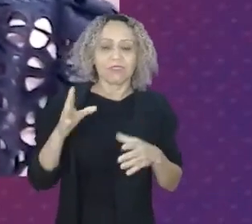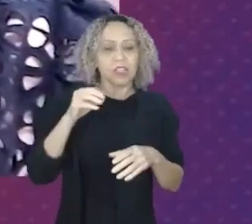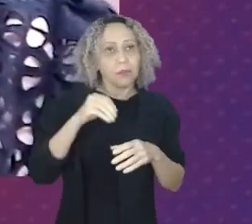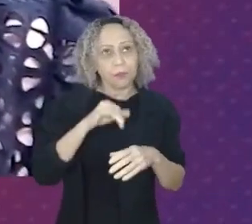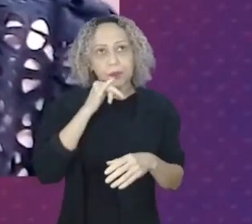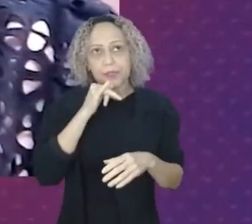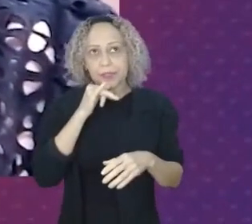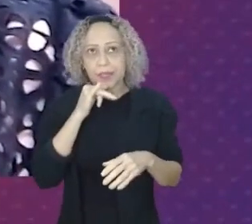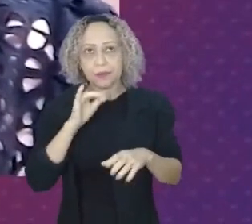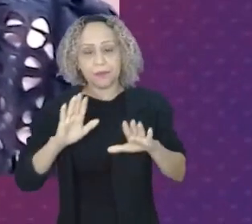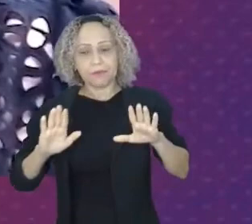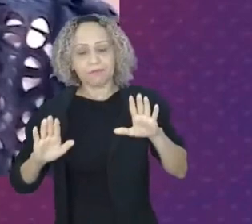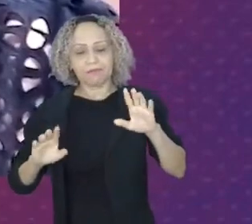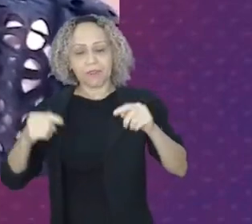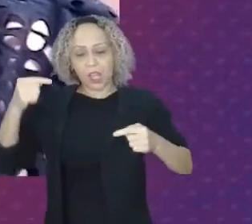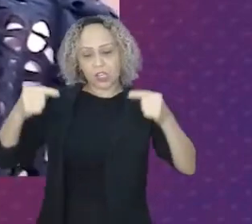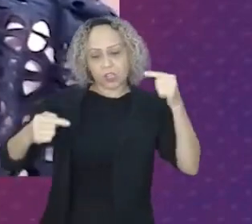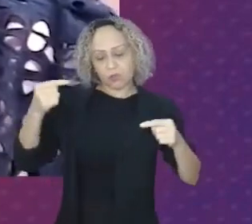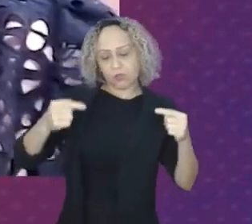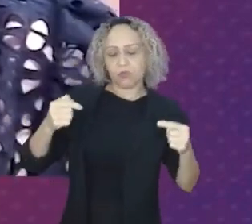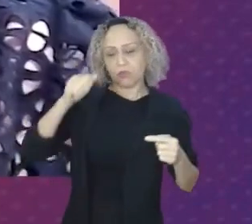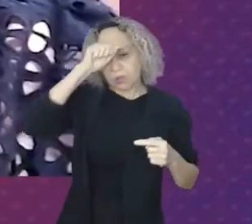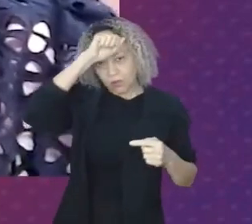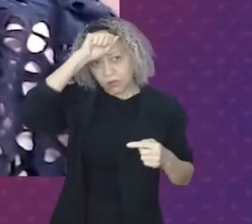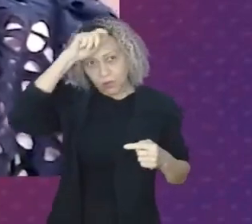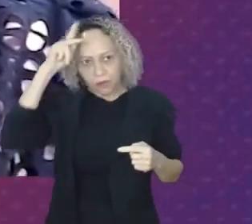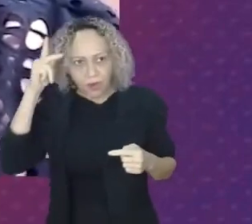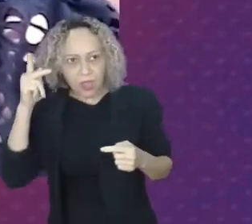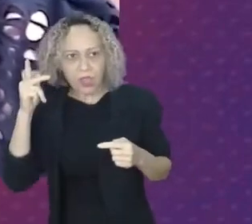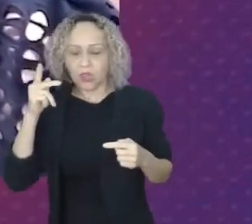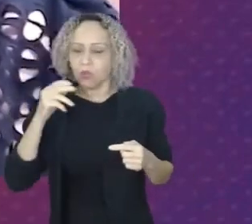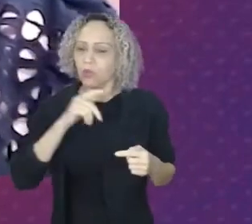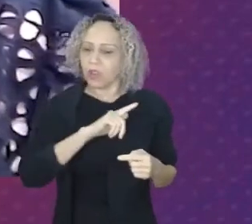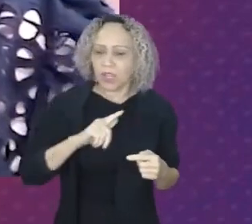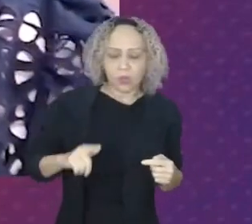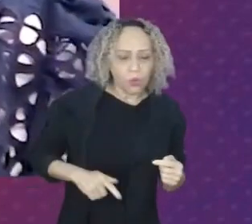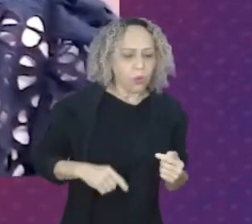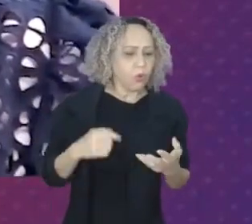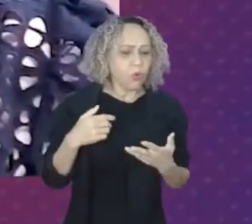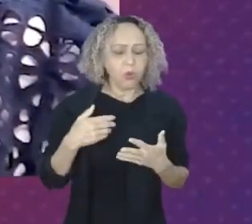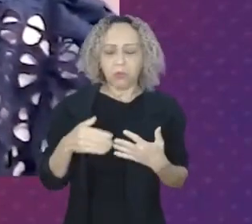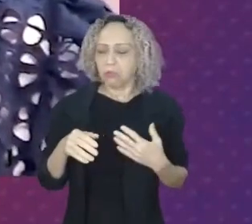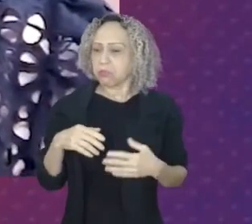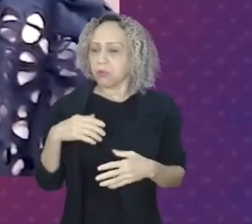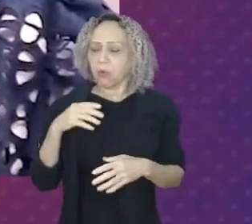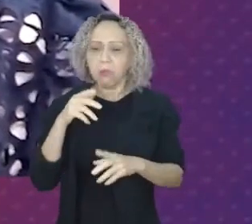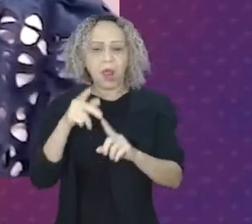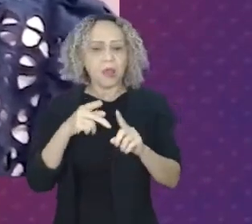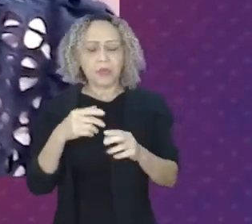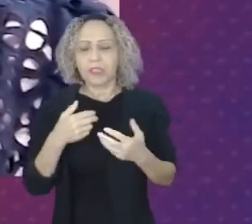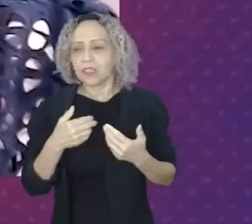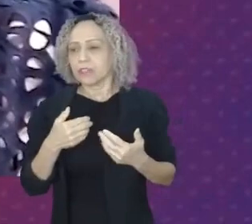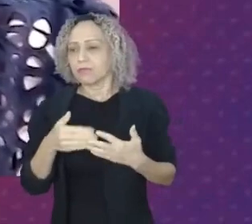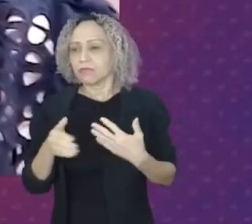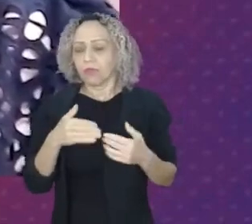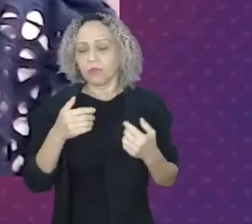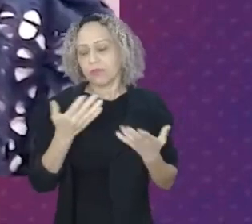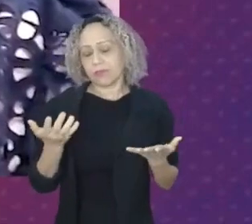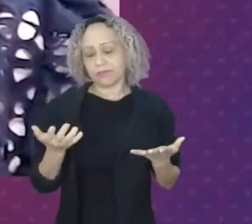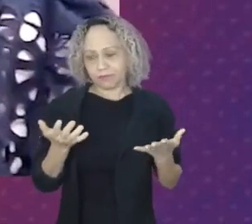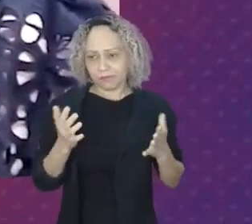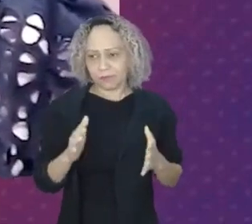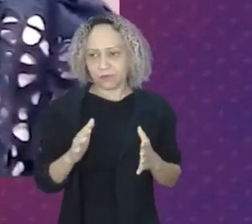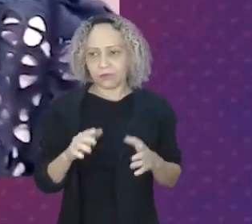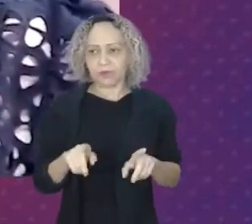disputa. Nos capacitar, ter a bandeira da questão do trabalho, das oportunidades, da não discriminação,